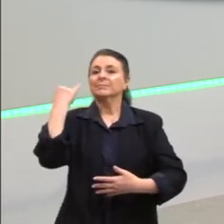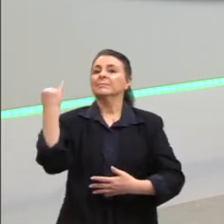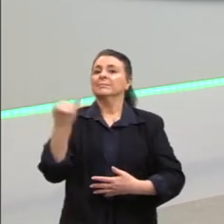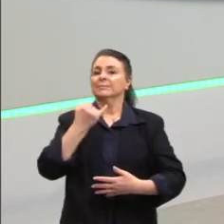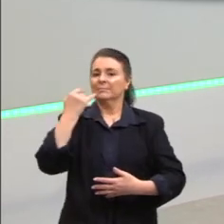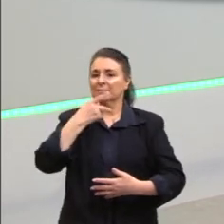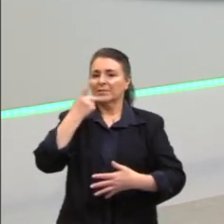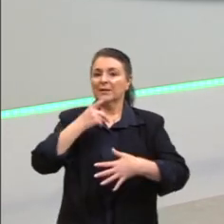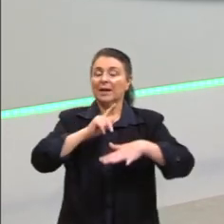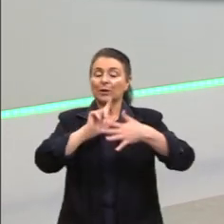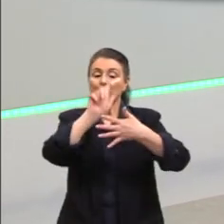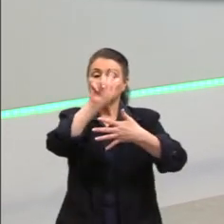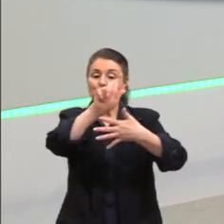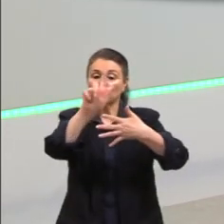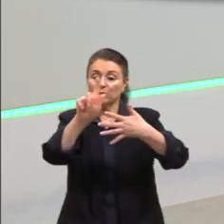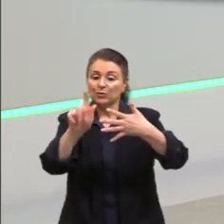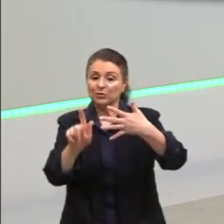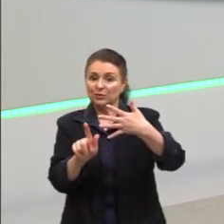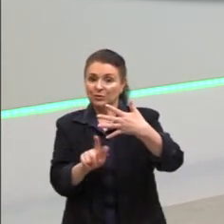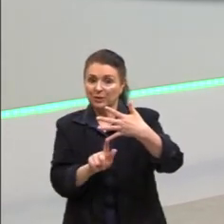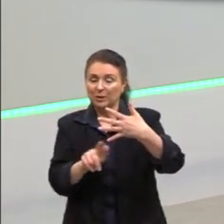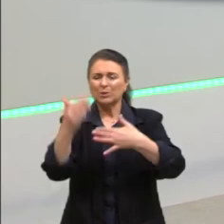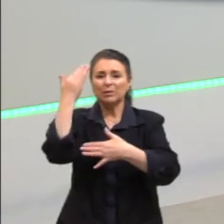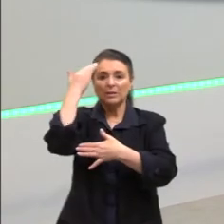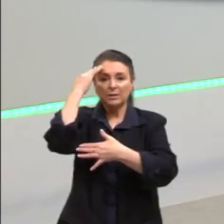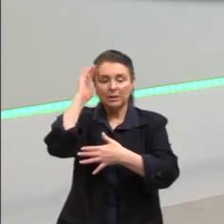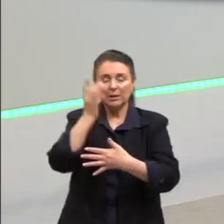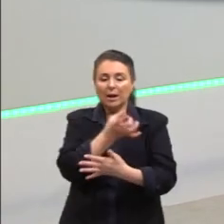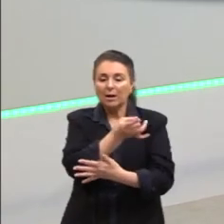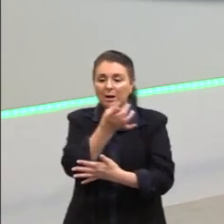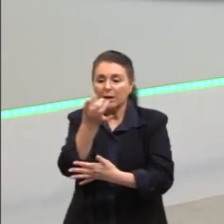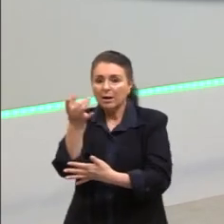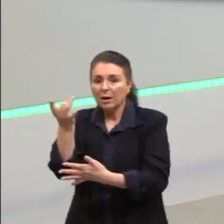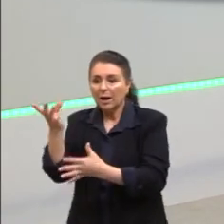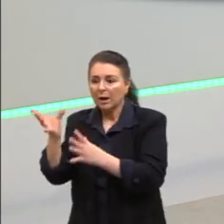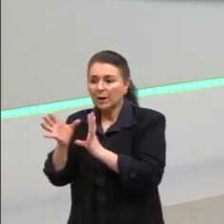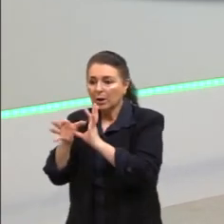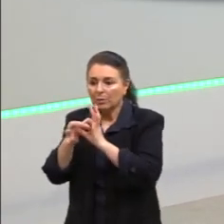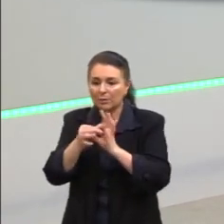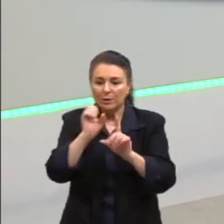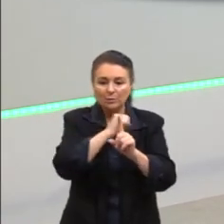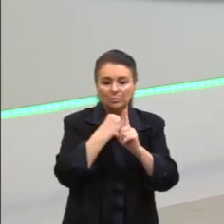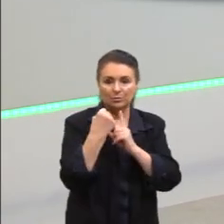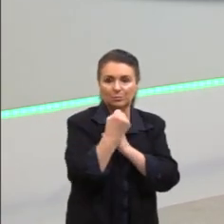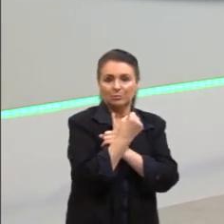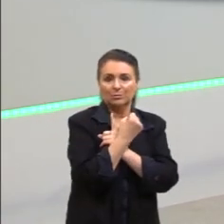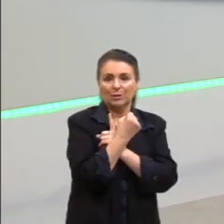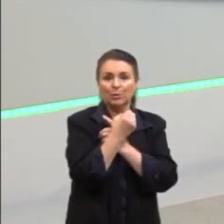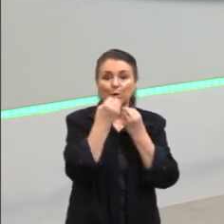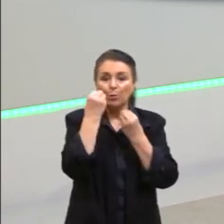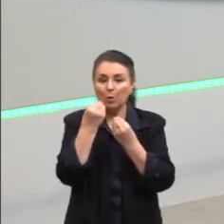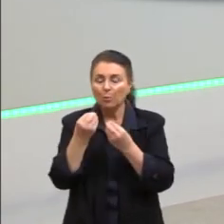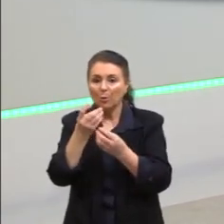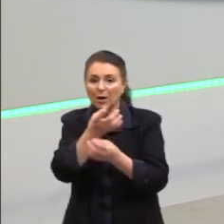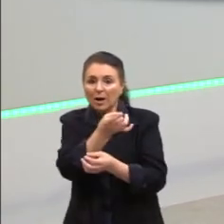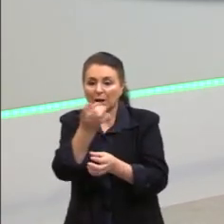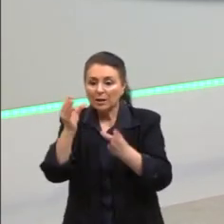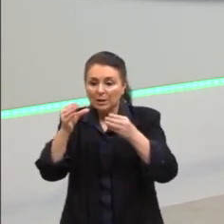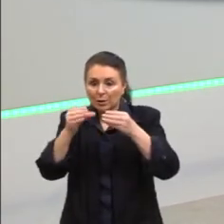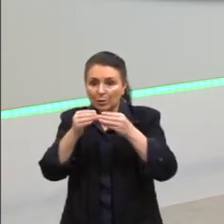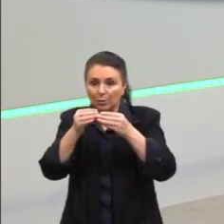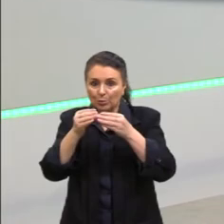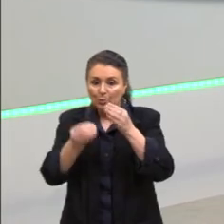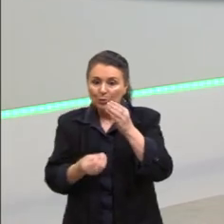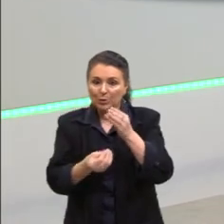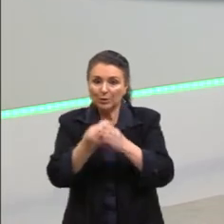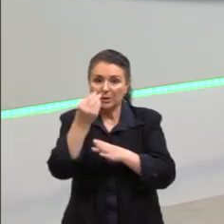é importante vocês entenderem cada esfera social e como cada esfera produz os seus gêneros